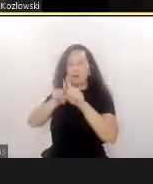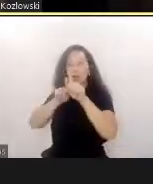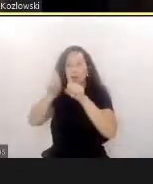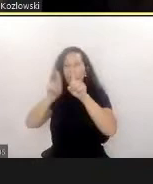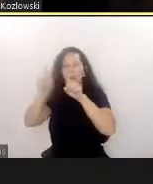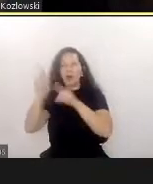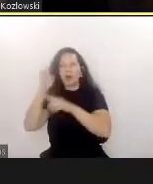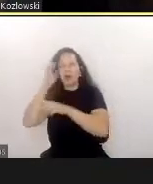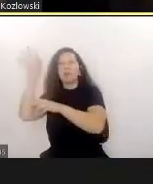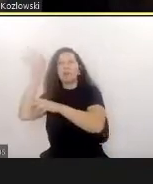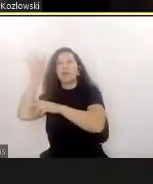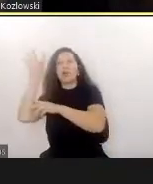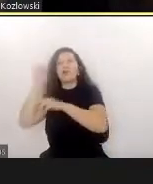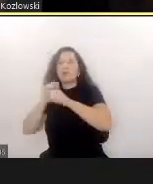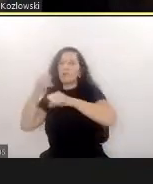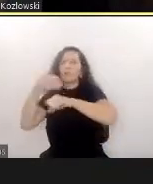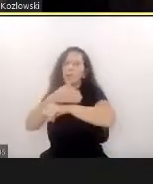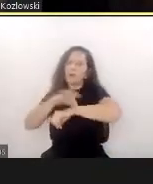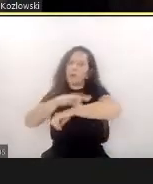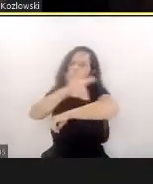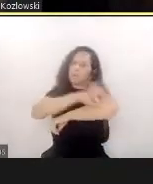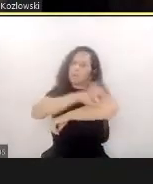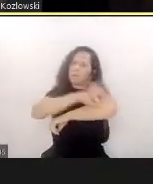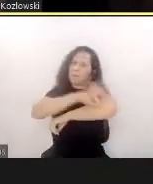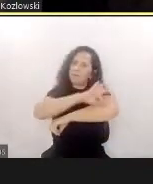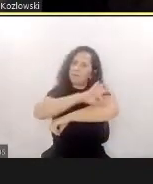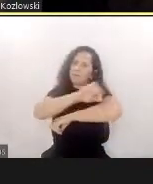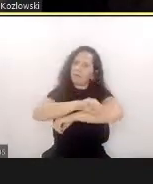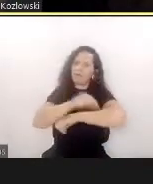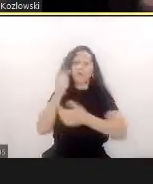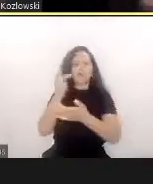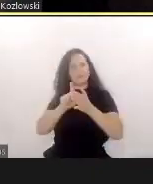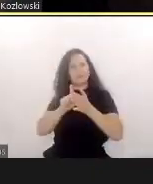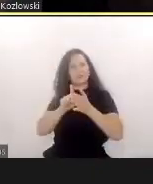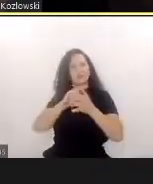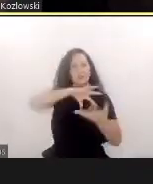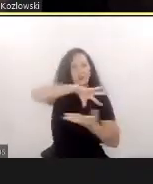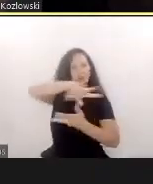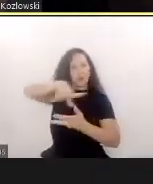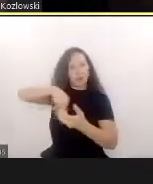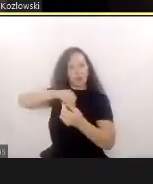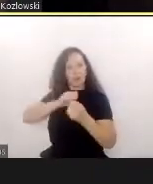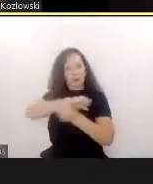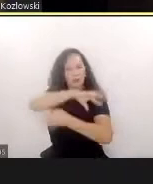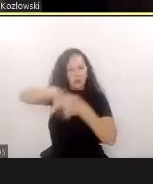mesmo antes da ideia de globalização. Os projetos que a gente apresenta